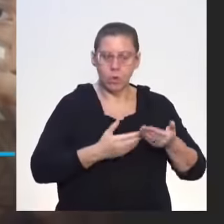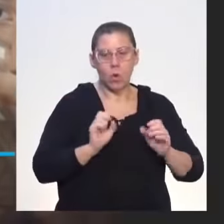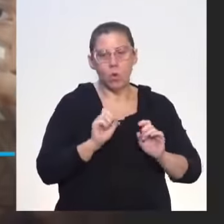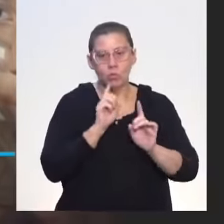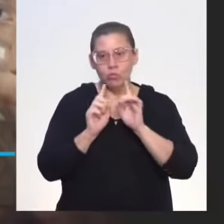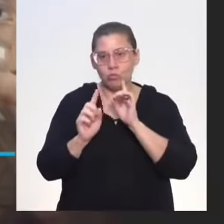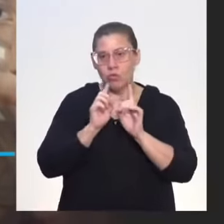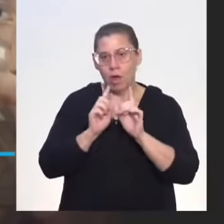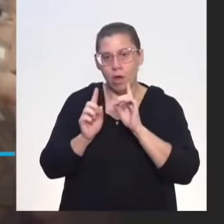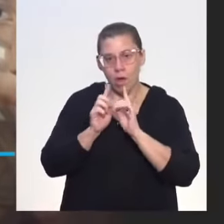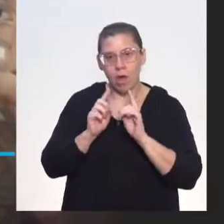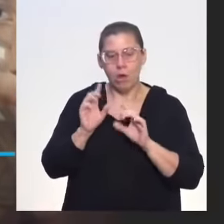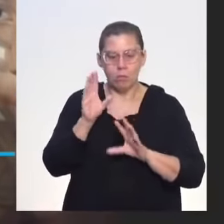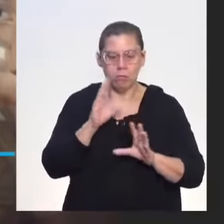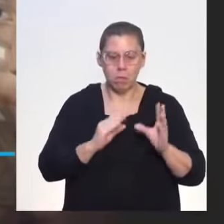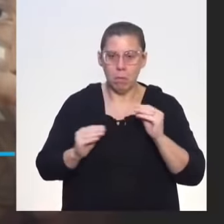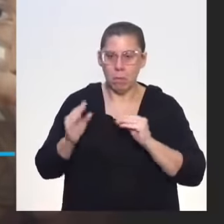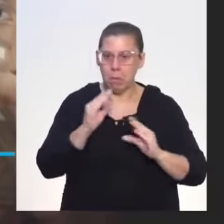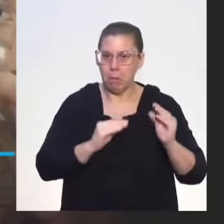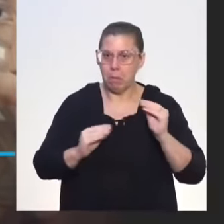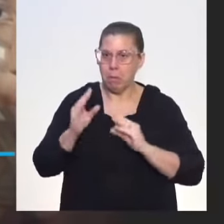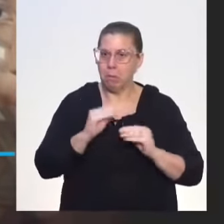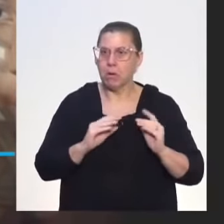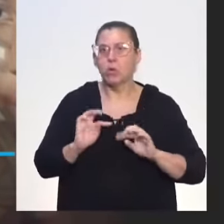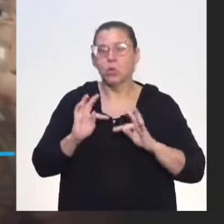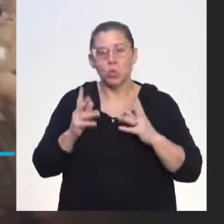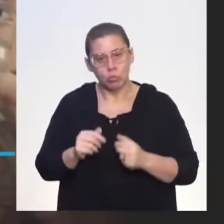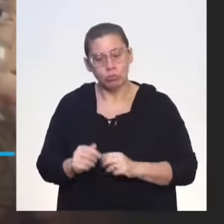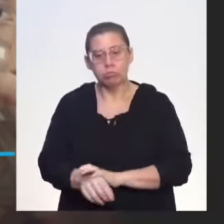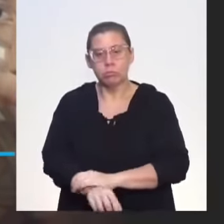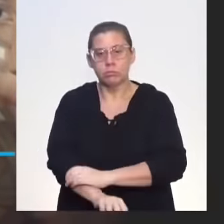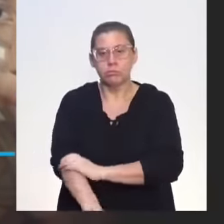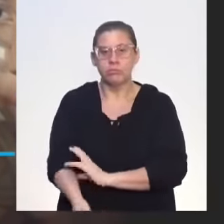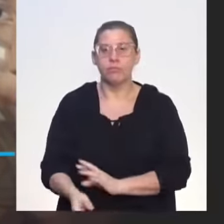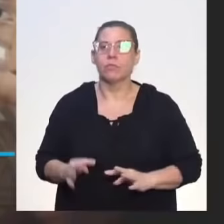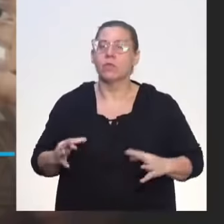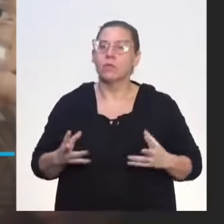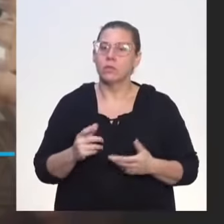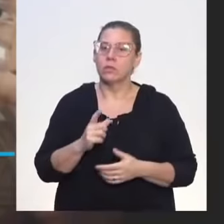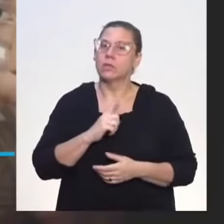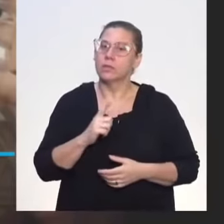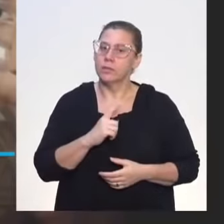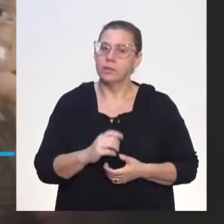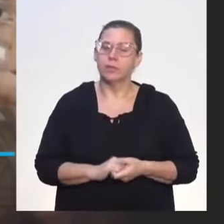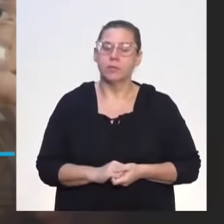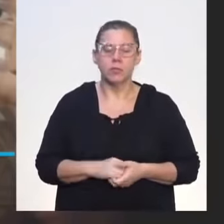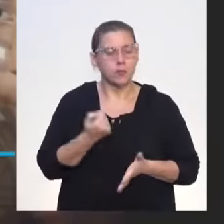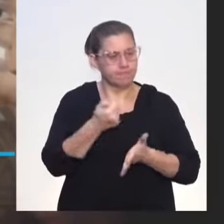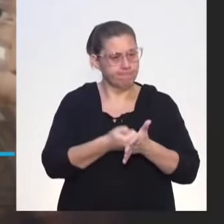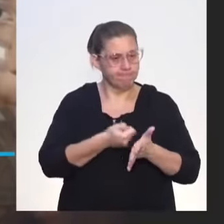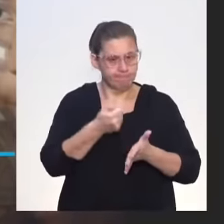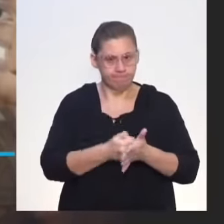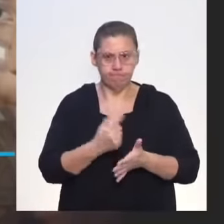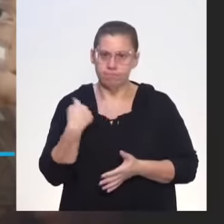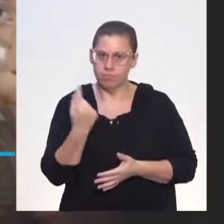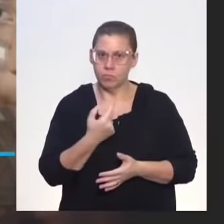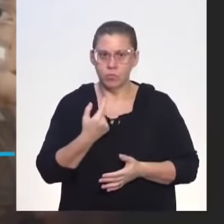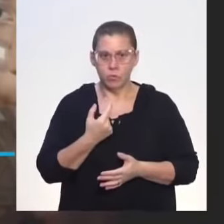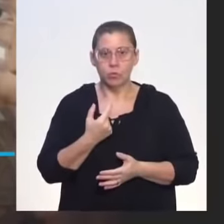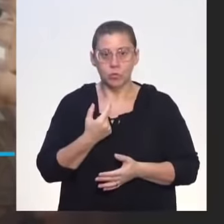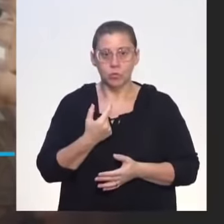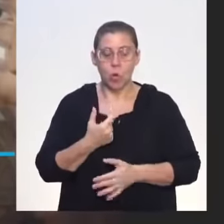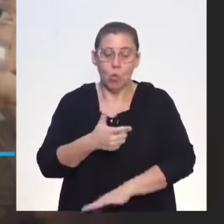diálogo oral, né, do aprendizado oral, e isso tem exige da gente uma